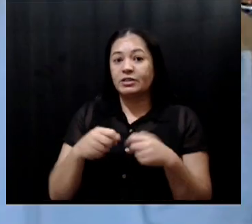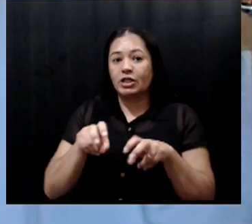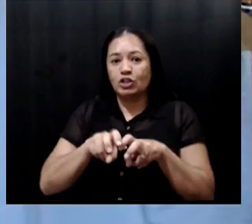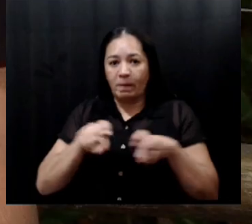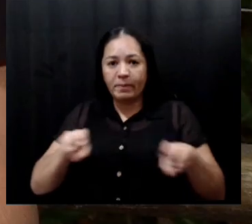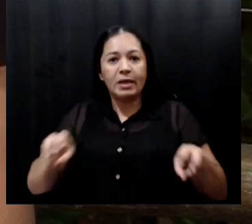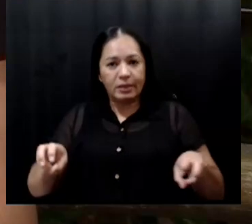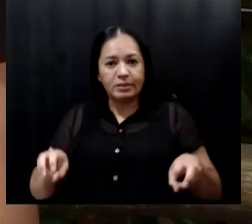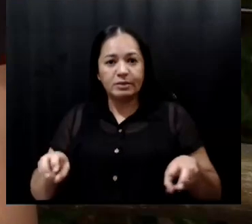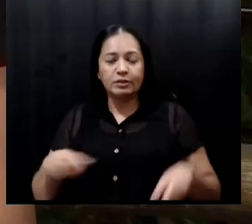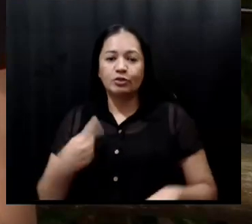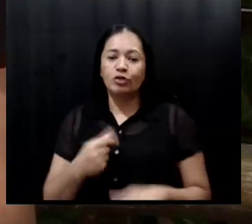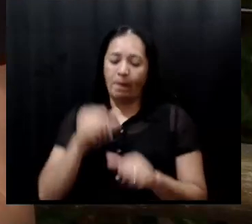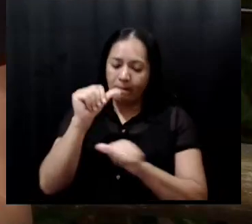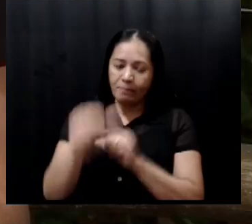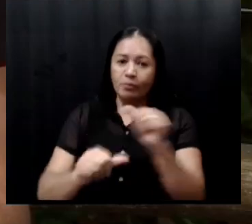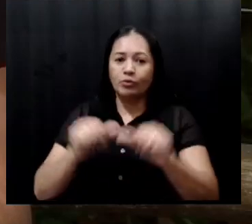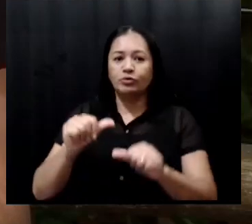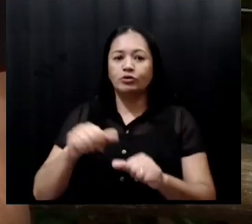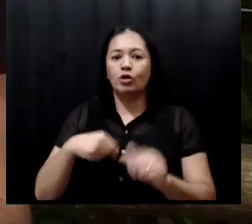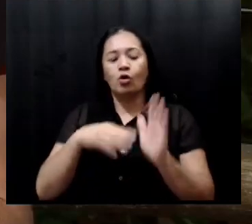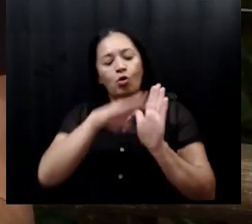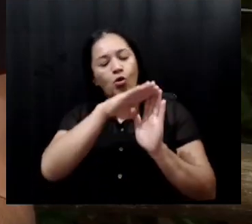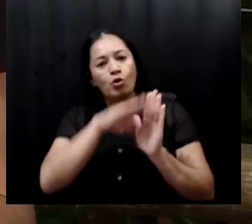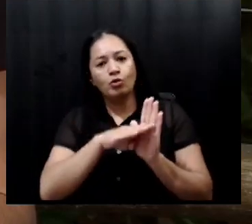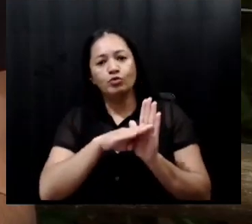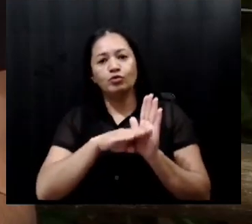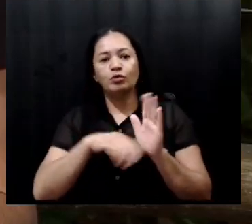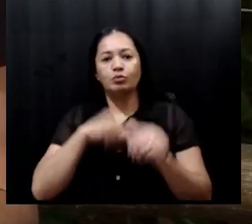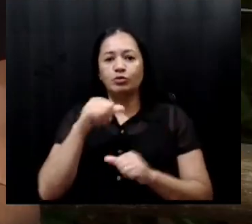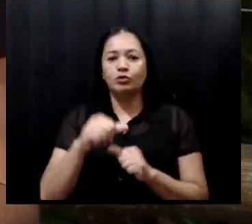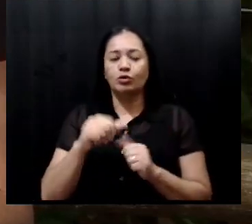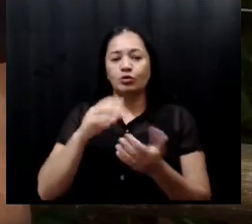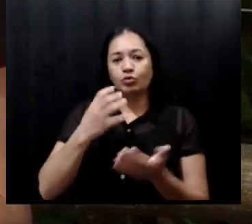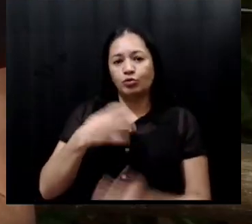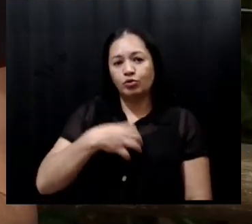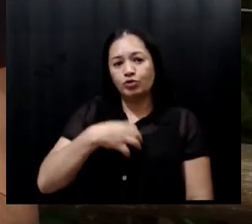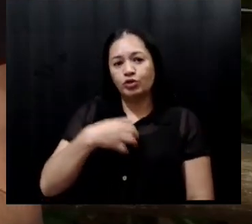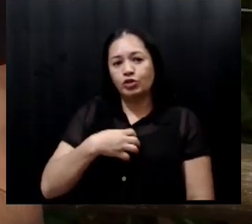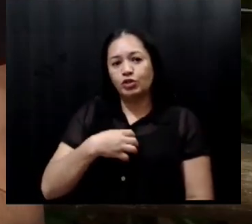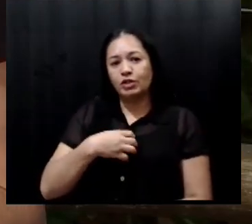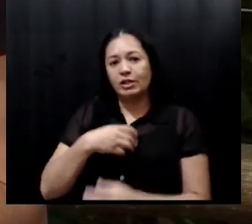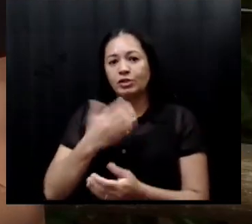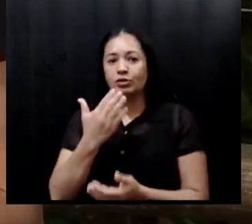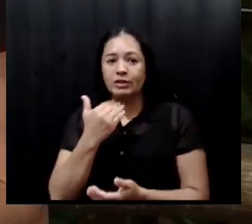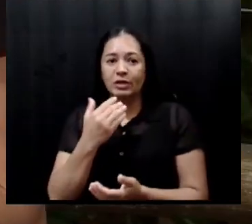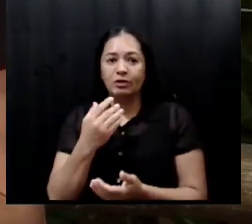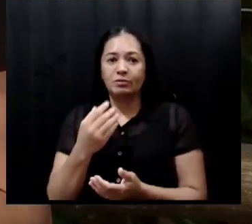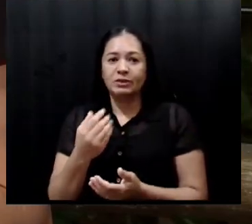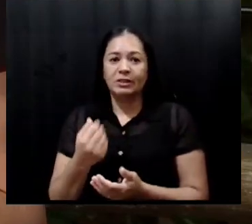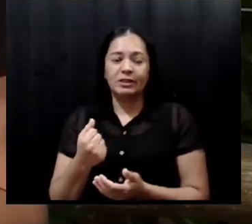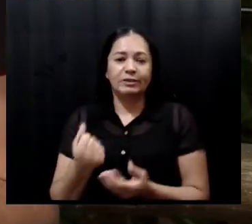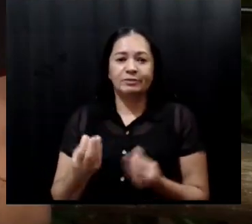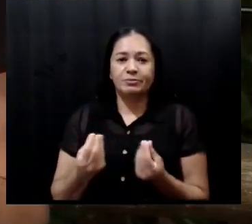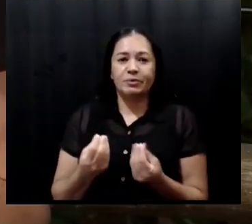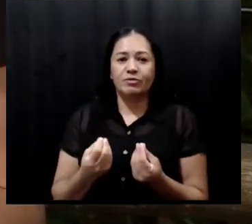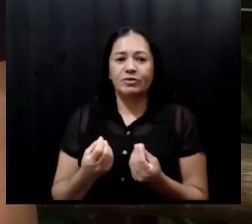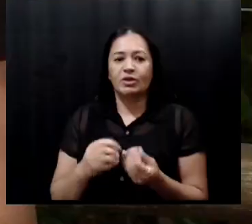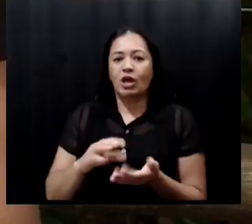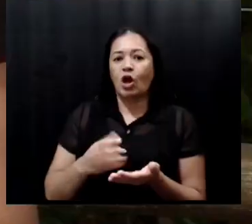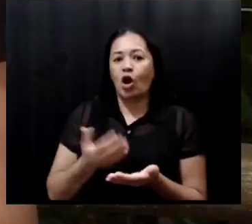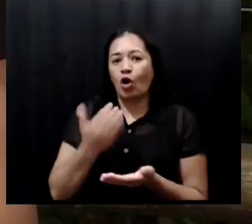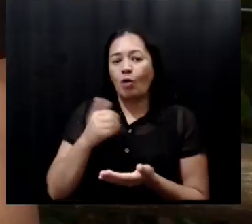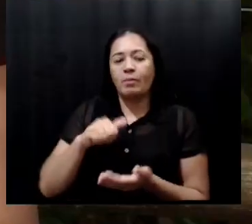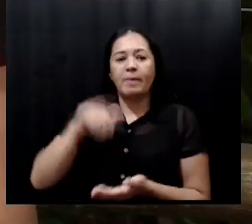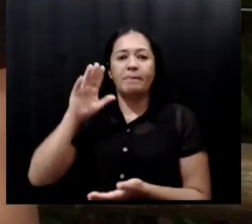inclusive nosso cardápio, a forma com que as porções eram servidas, antes elas eram muito mais finger food, assim, alguma coisa para você comer mais em pé, assim, mais desleixado,